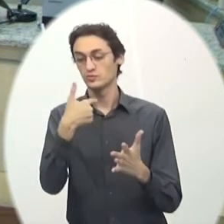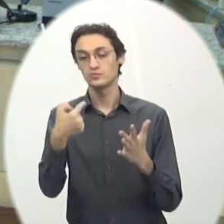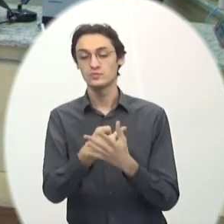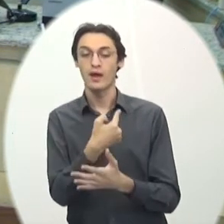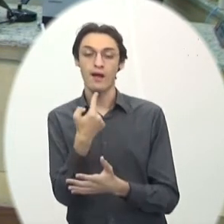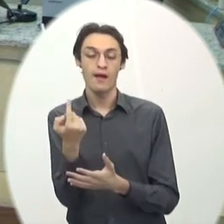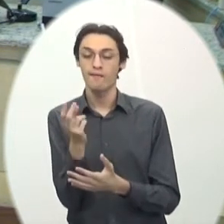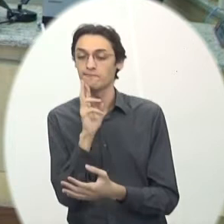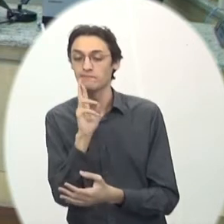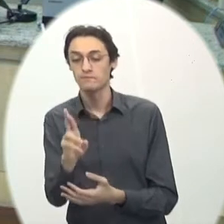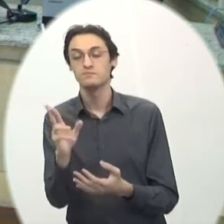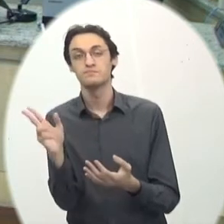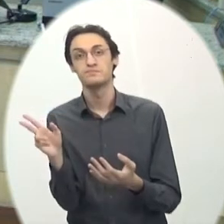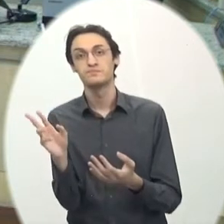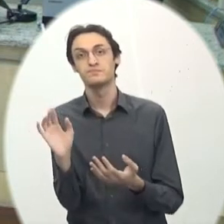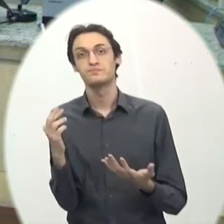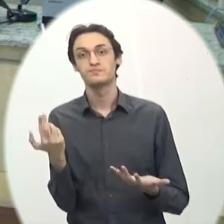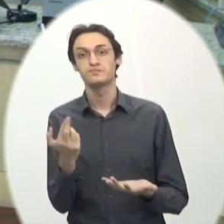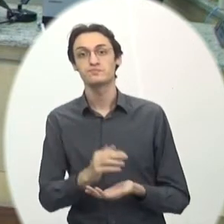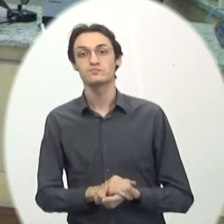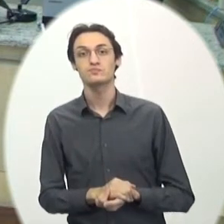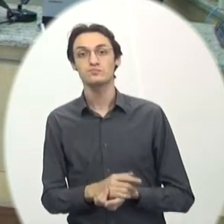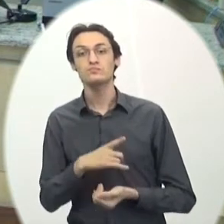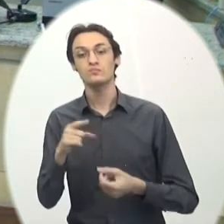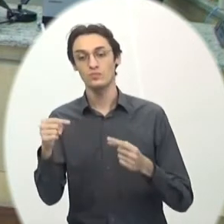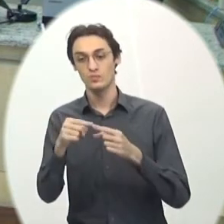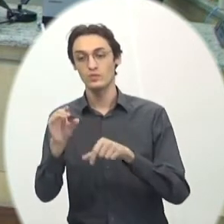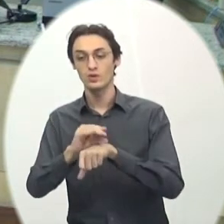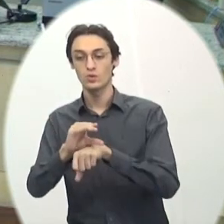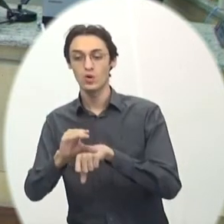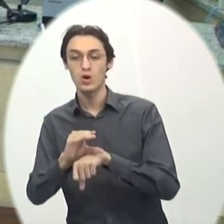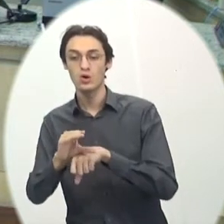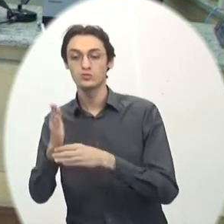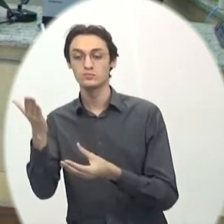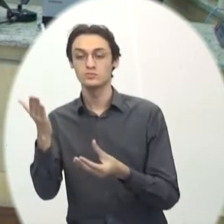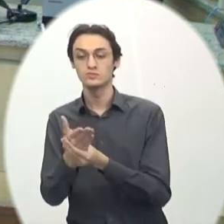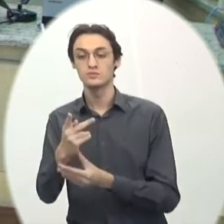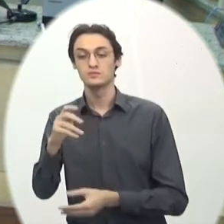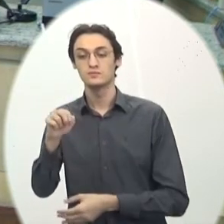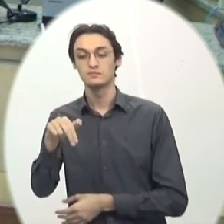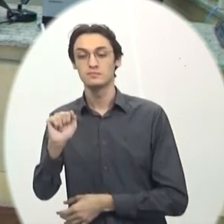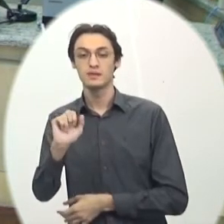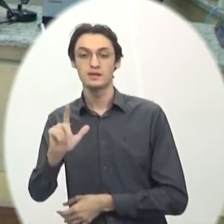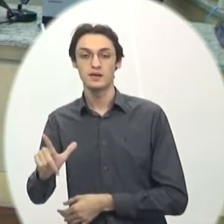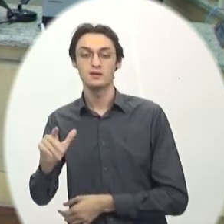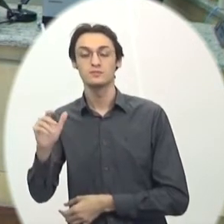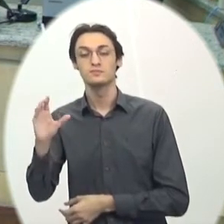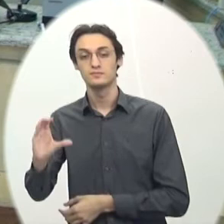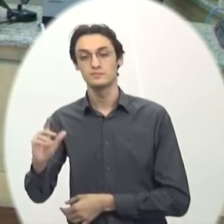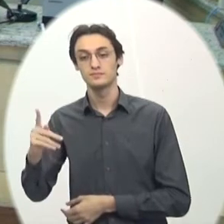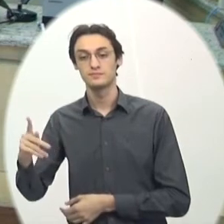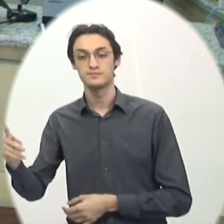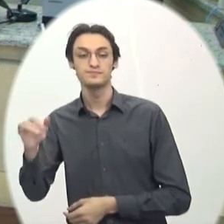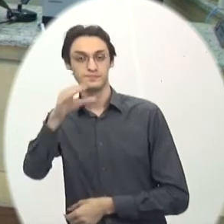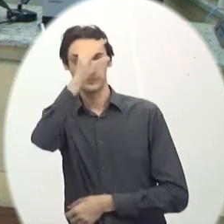sanções elencadas no Código do Processo Penal CPP. Criciúma,